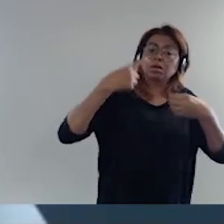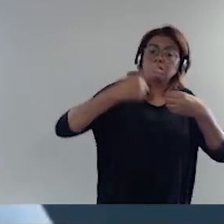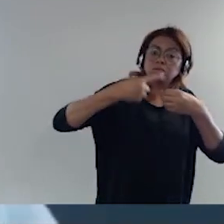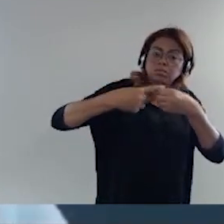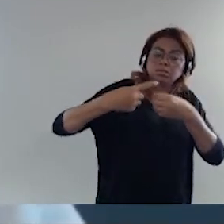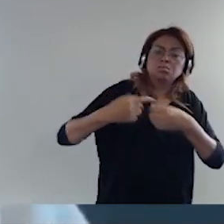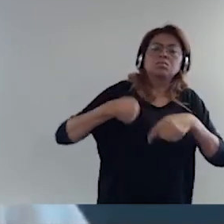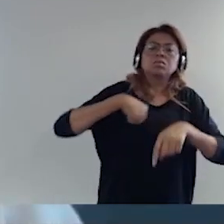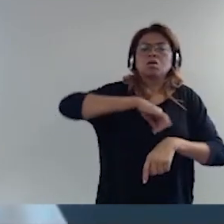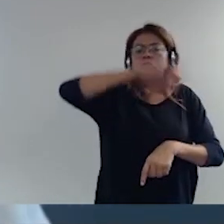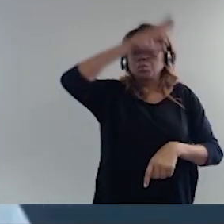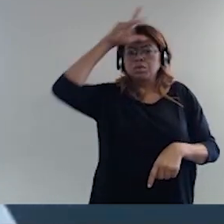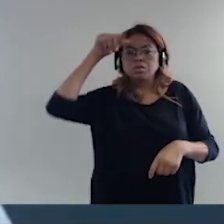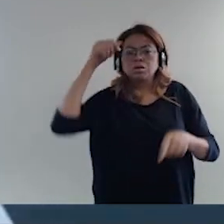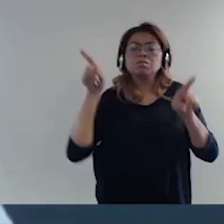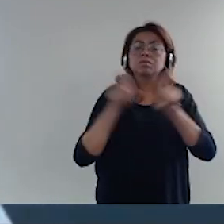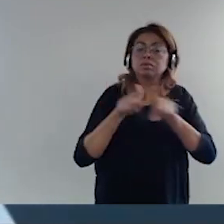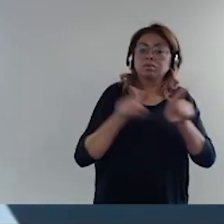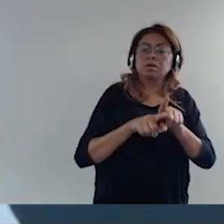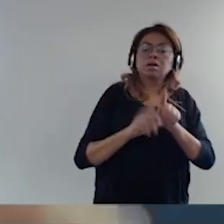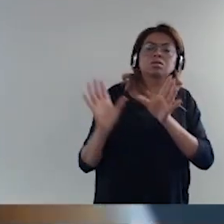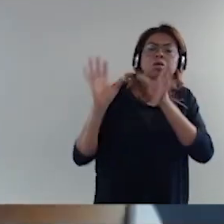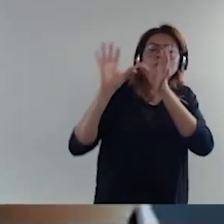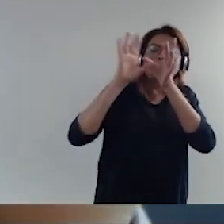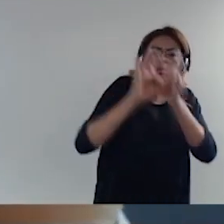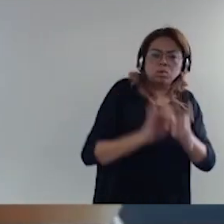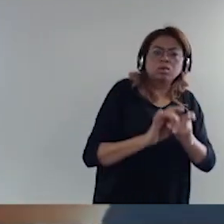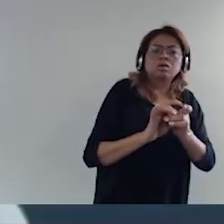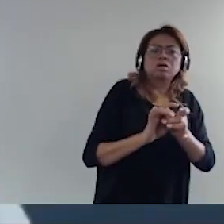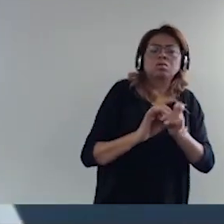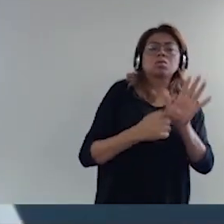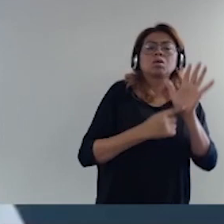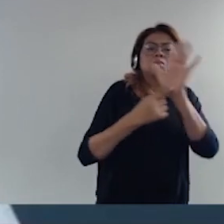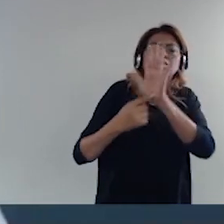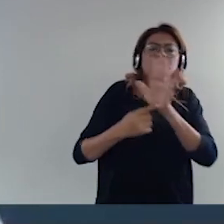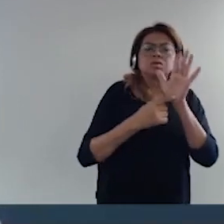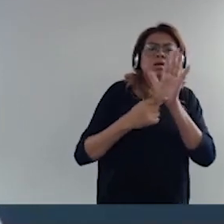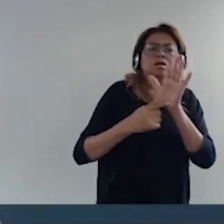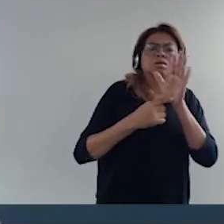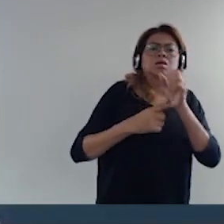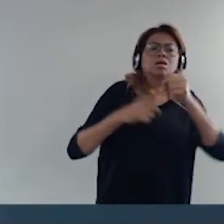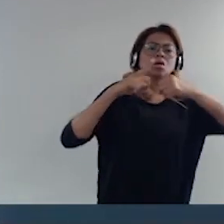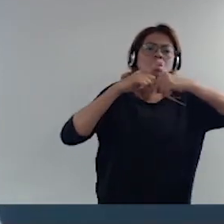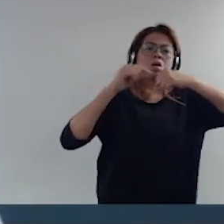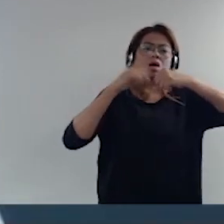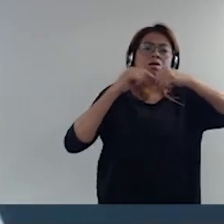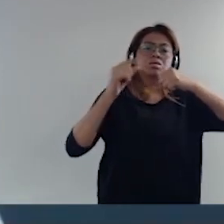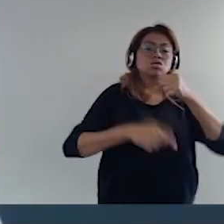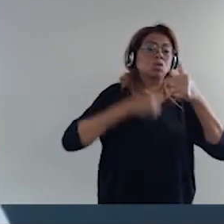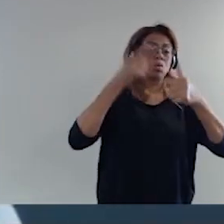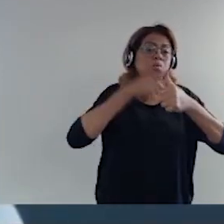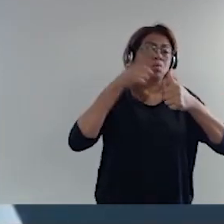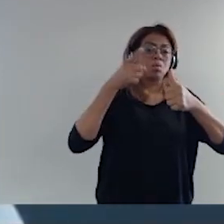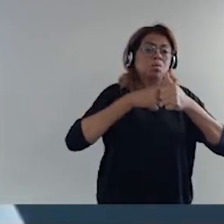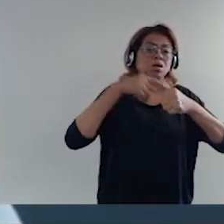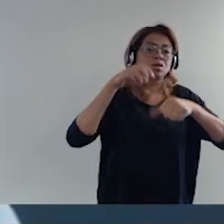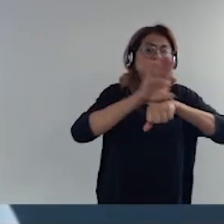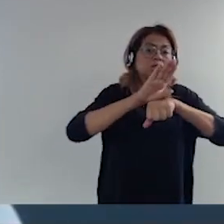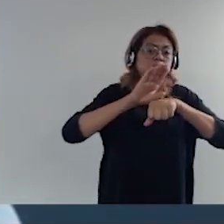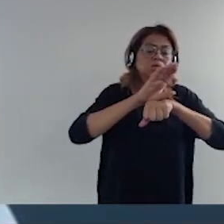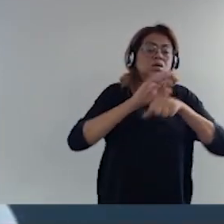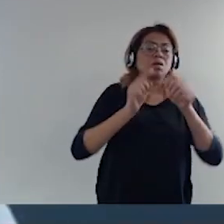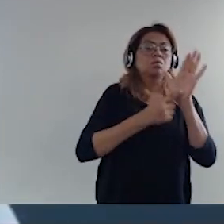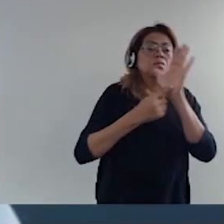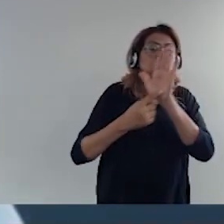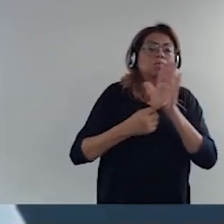em simbolismo, aparece como a união, artigo 1º da Constituição, que eu gosto sempre de falar na escala. Artigo